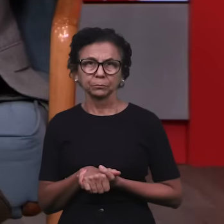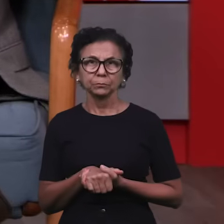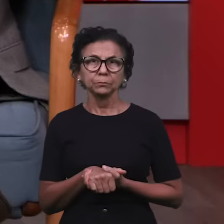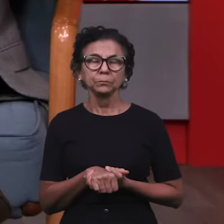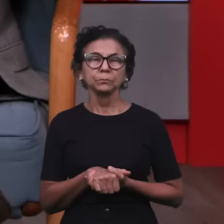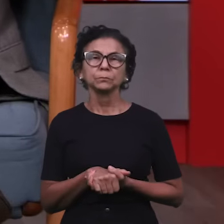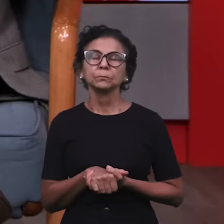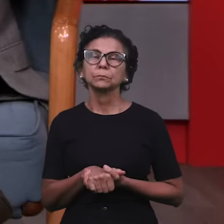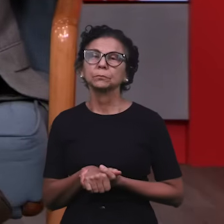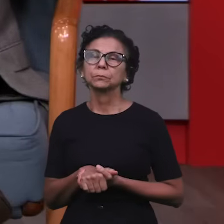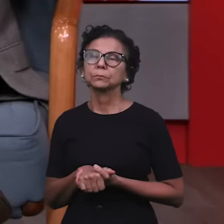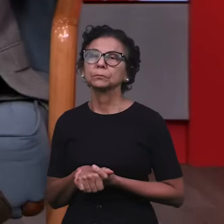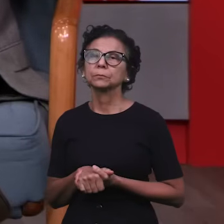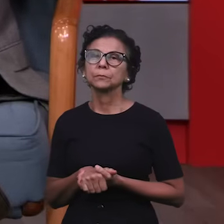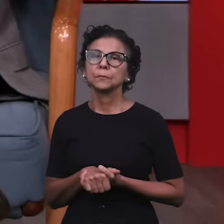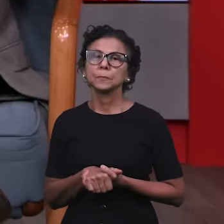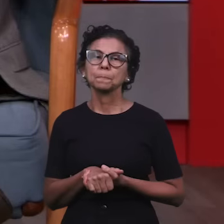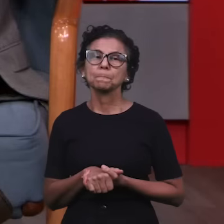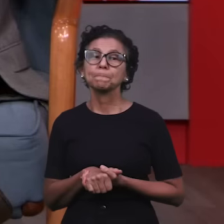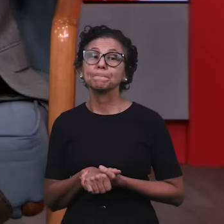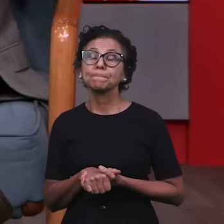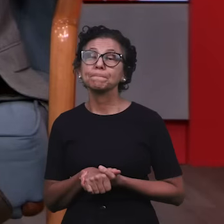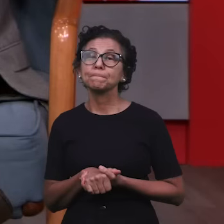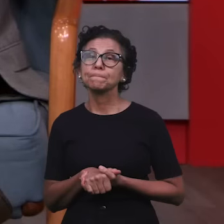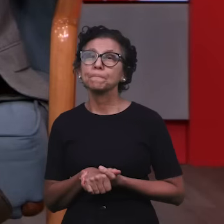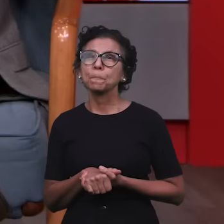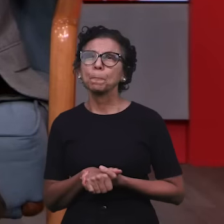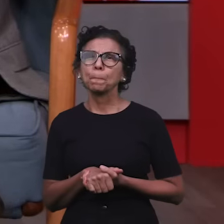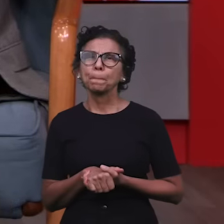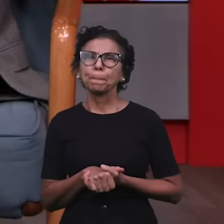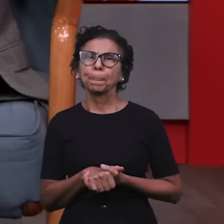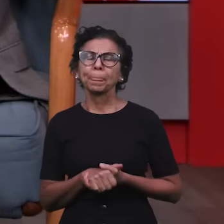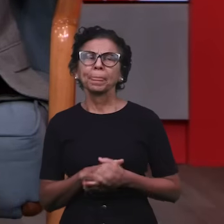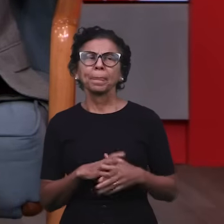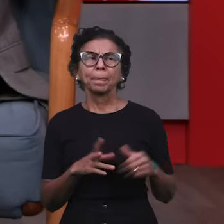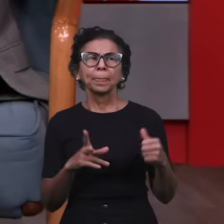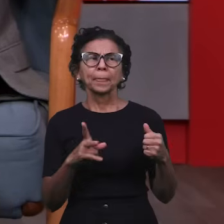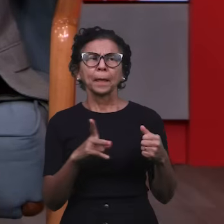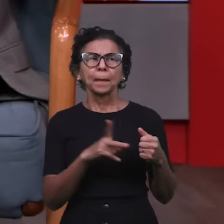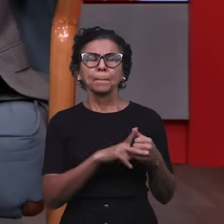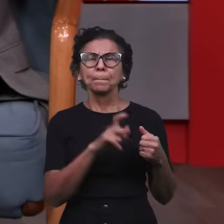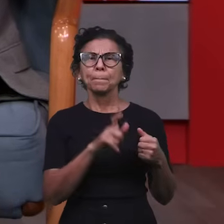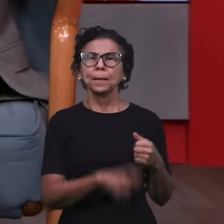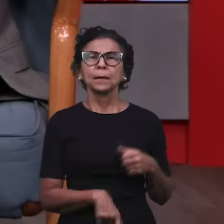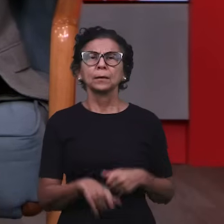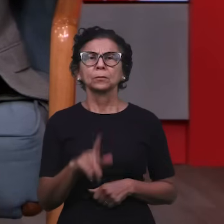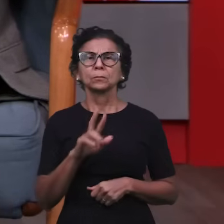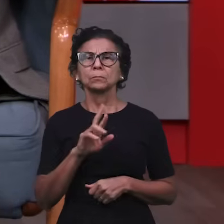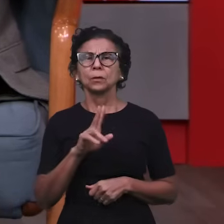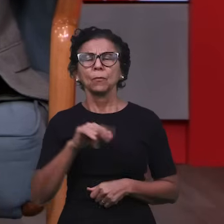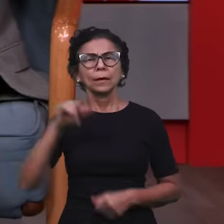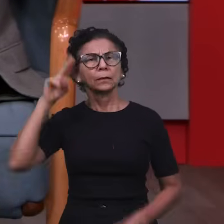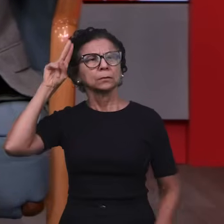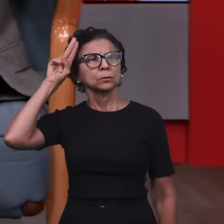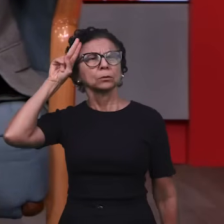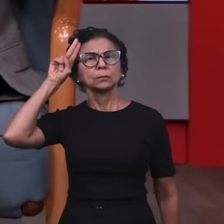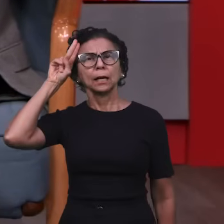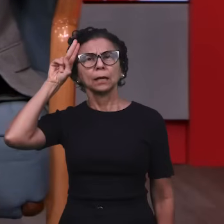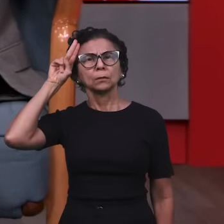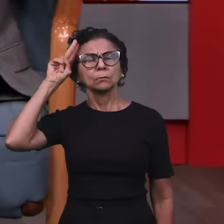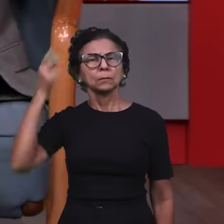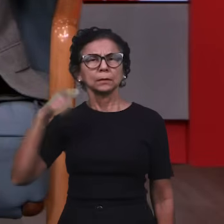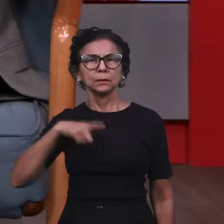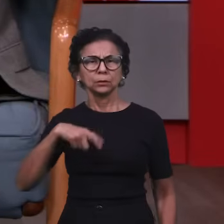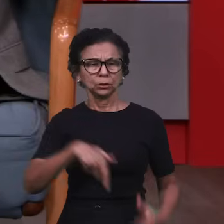eu pergunto aos irmãos, Pedro não era soldado. Ele podia estar com a espada ali, mas ele não